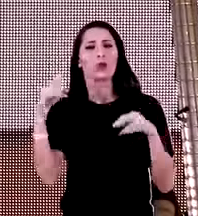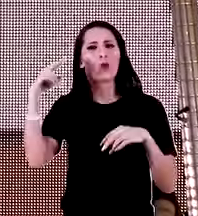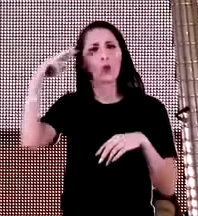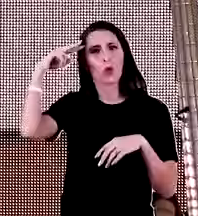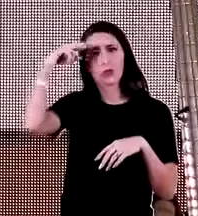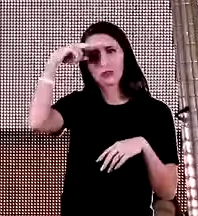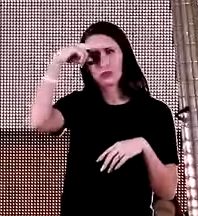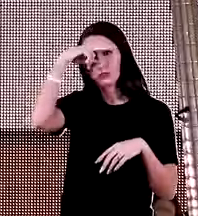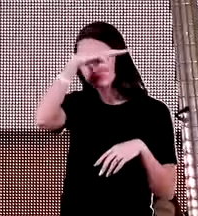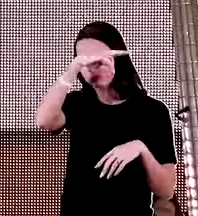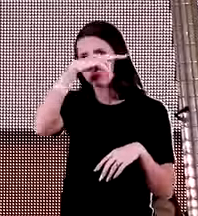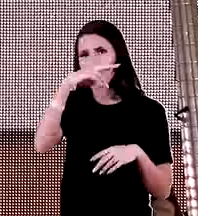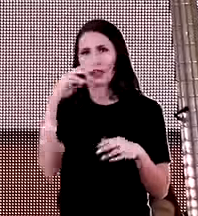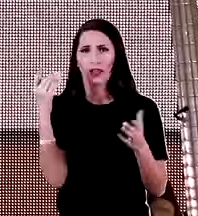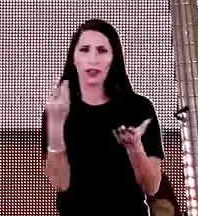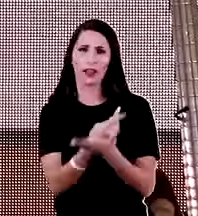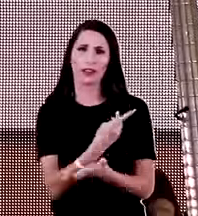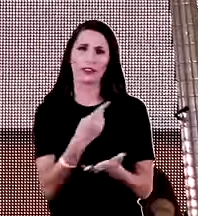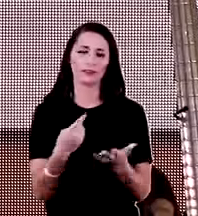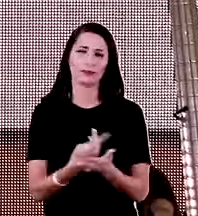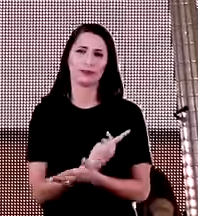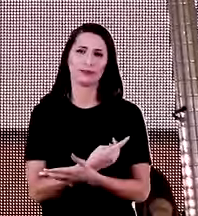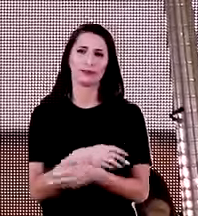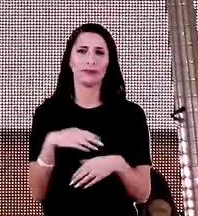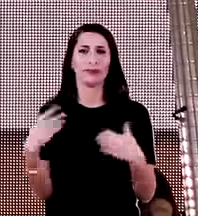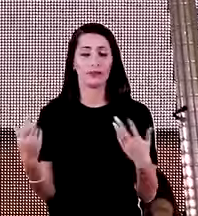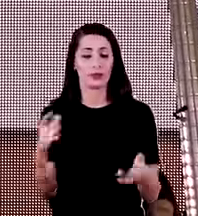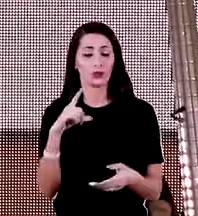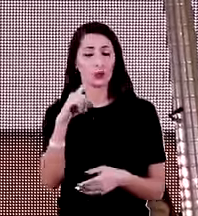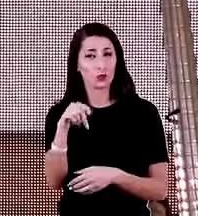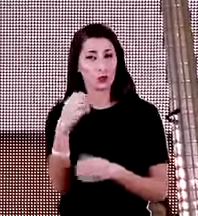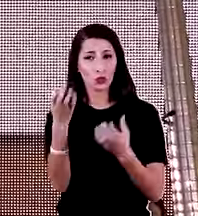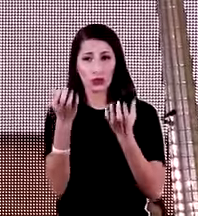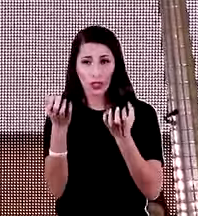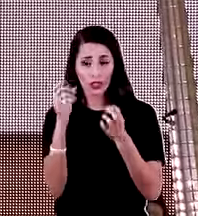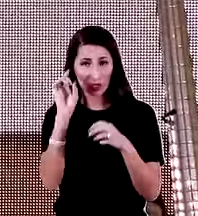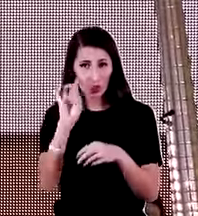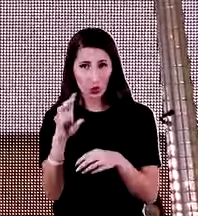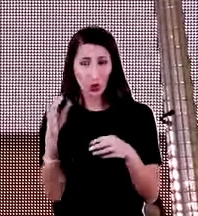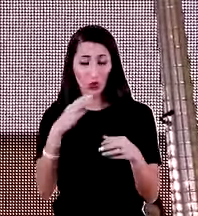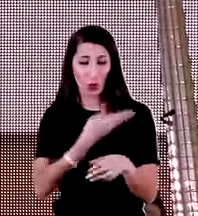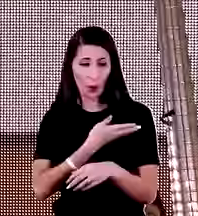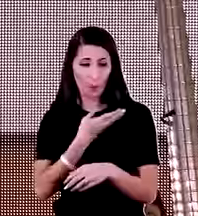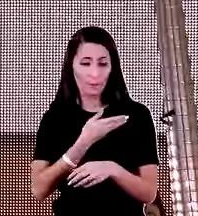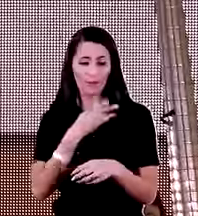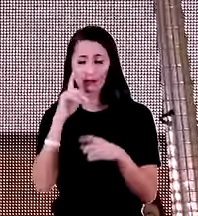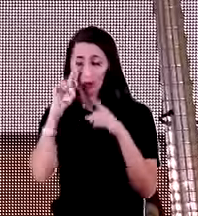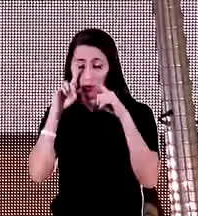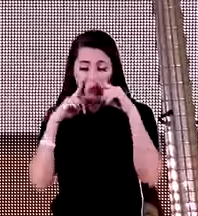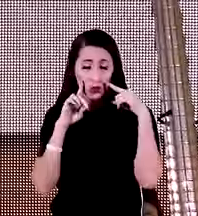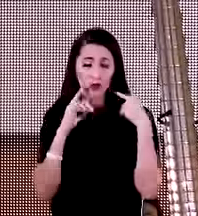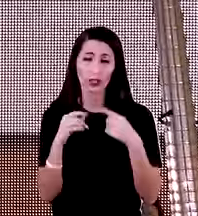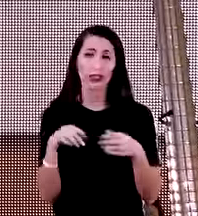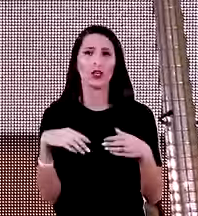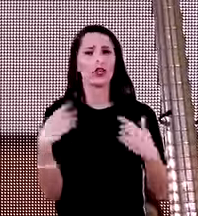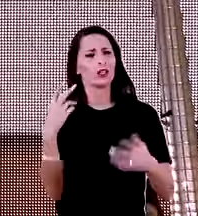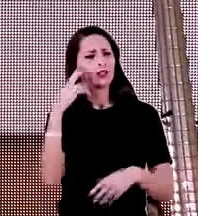quer uma amiga para chorar. Tu quer alguém para dizer, eu entendo a tua dor. Aí a pessoa olha para tu e diz, é complicado, mas é assim